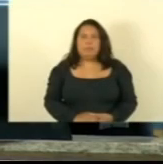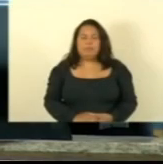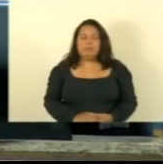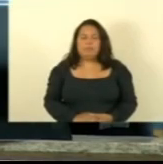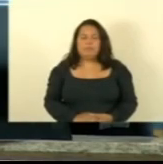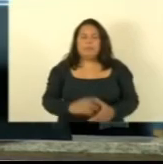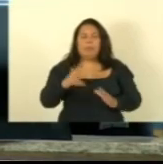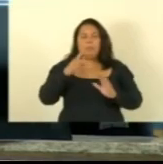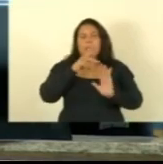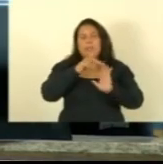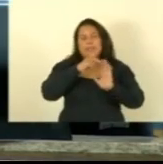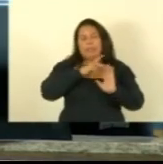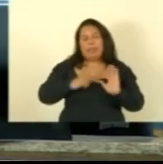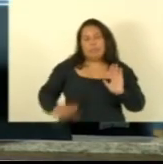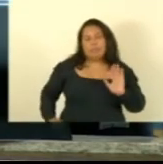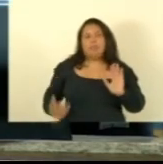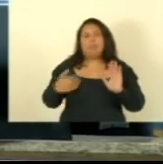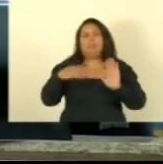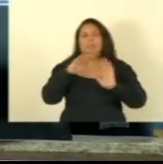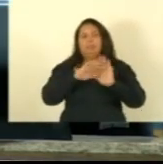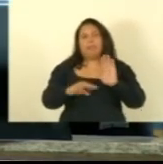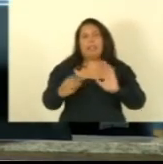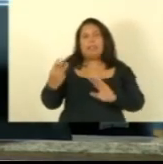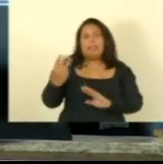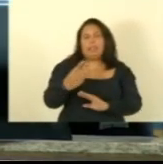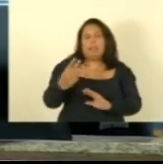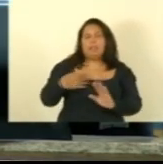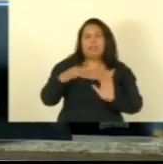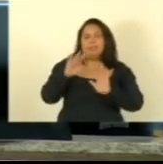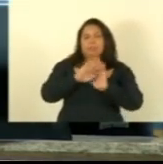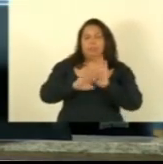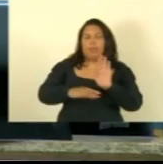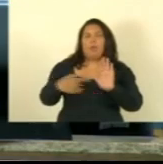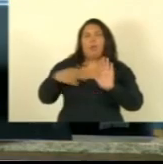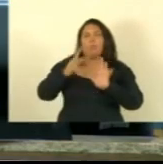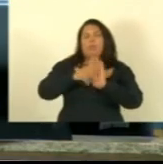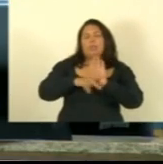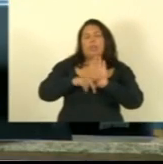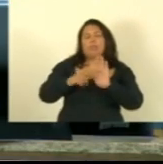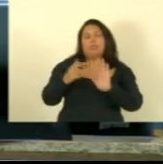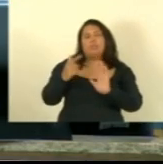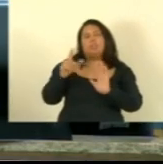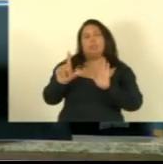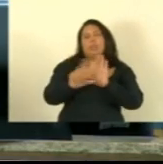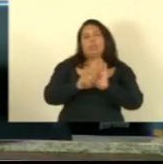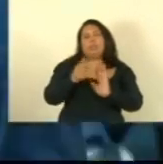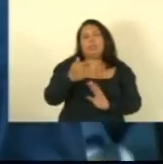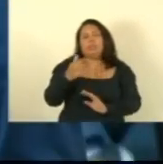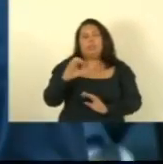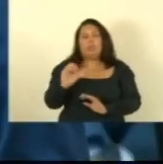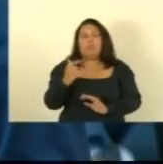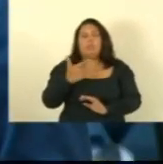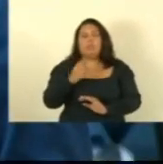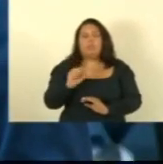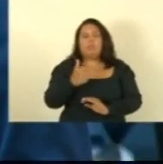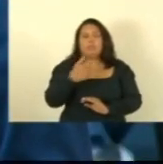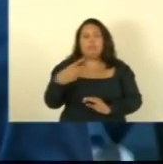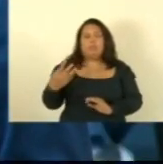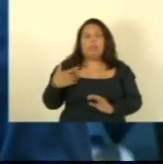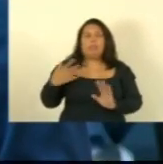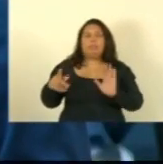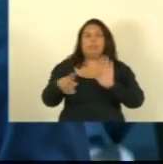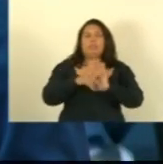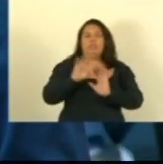Presente item 3 da pauta, discussão única em regime de urgência, projeto de lei 79/2023, de autoria do deputado Tiago